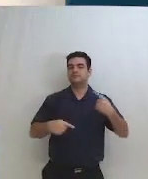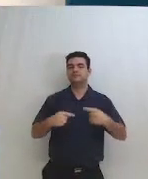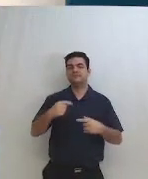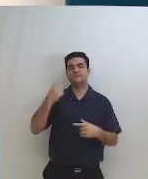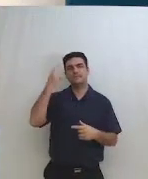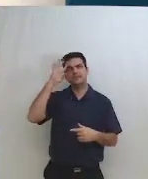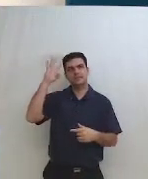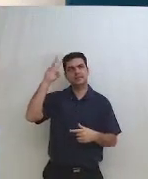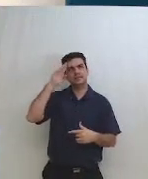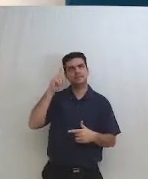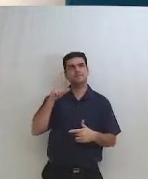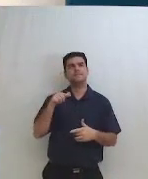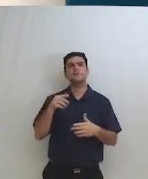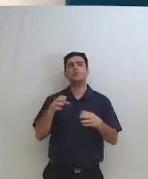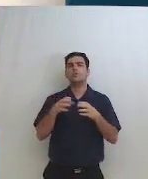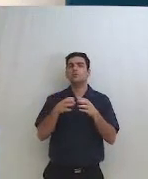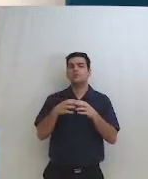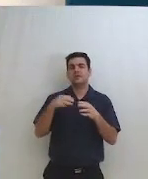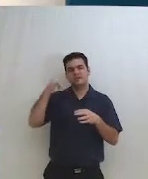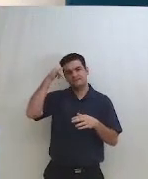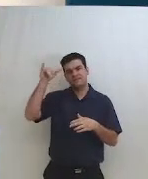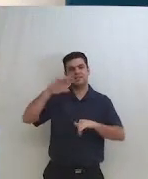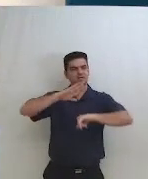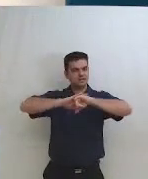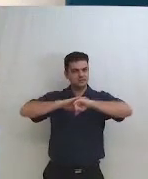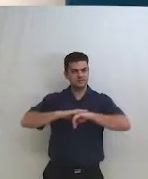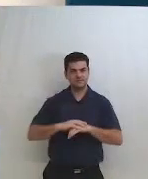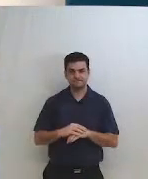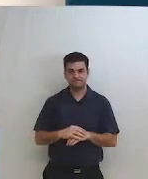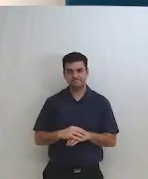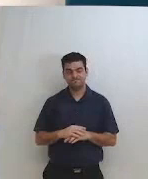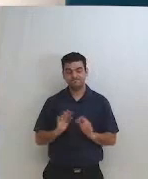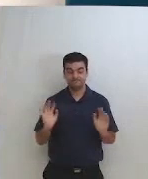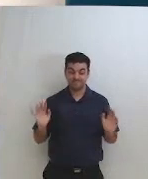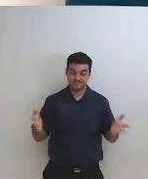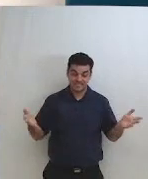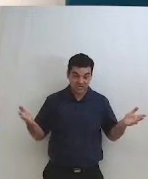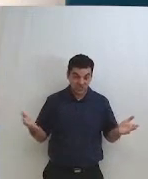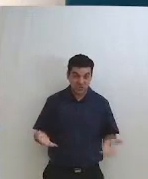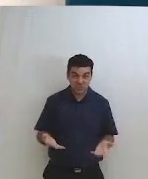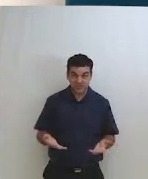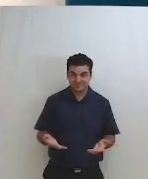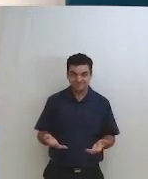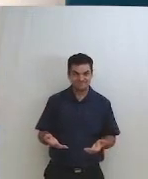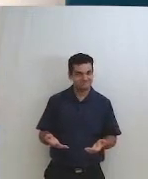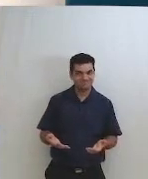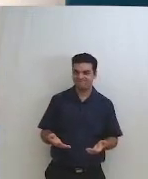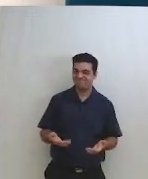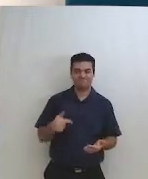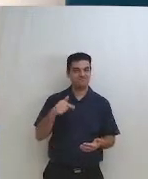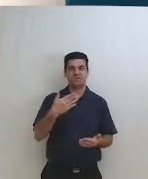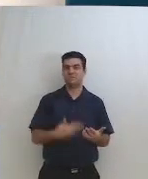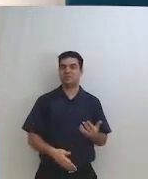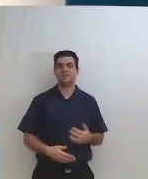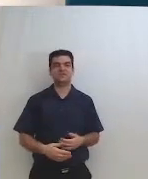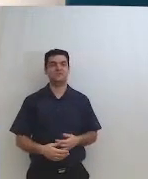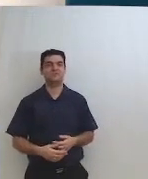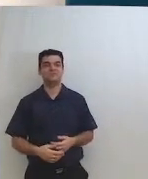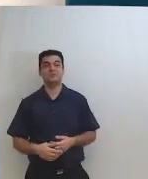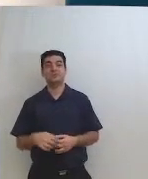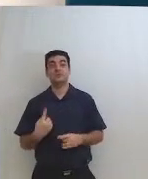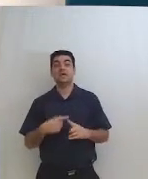pacote anticrime, e aí para que não se alegue que os fatos se deram antes da lei,